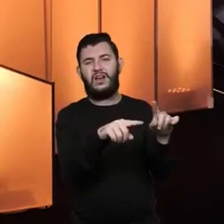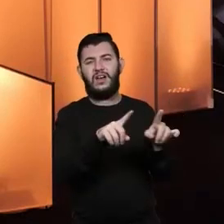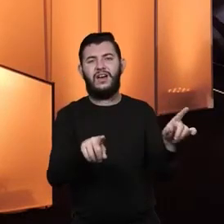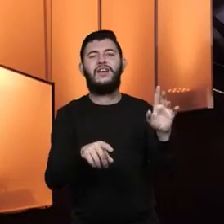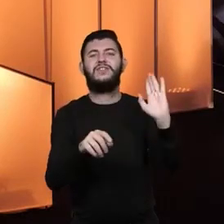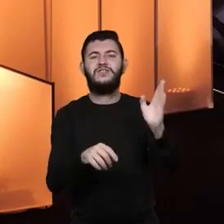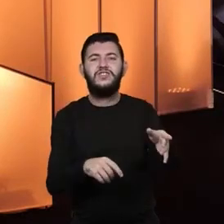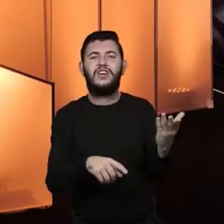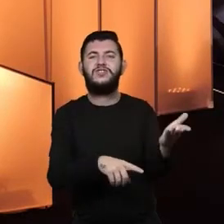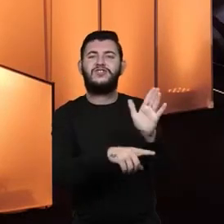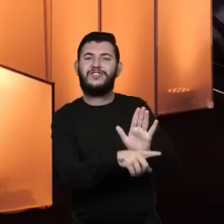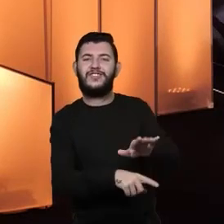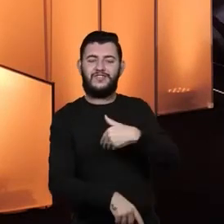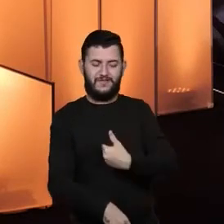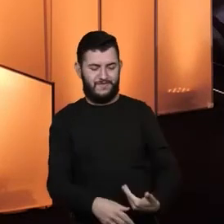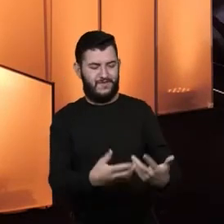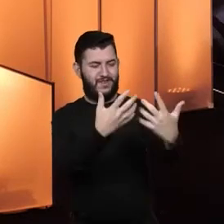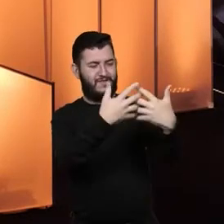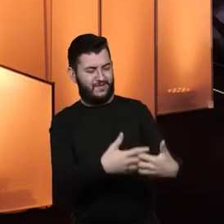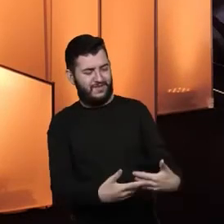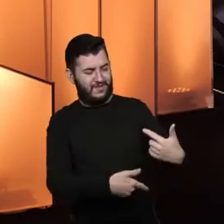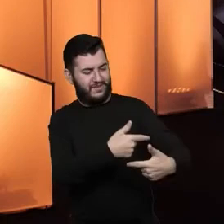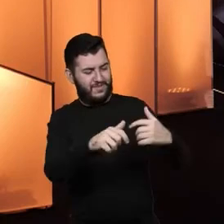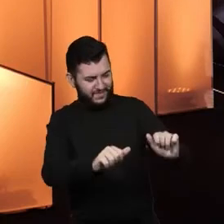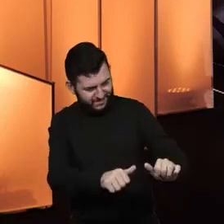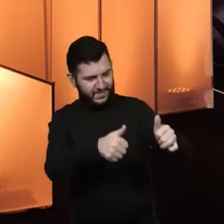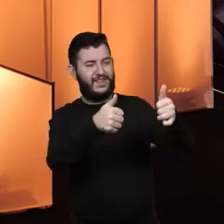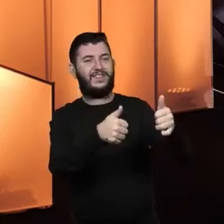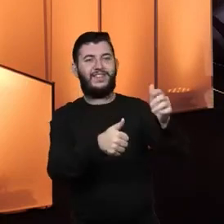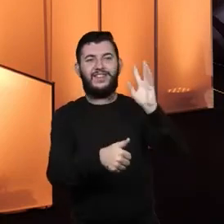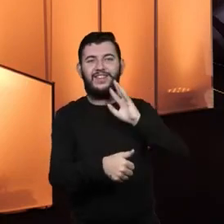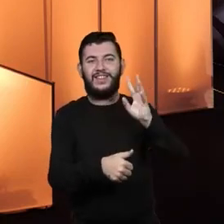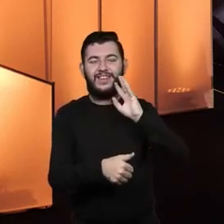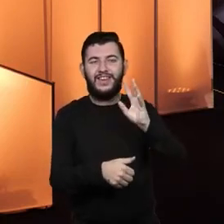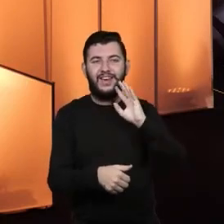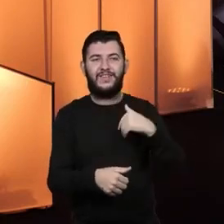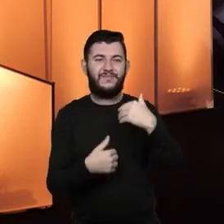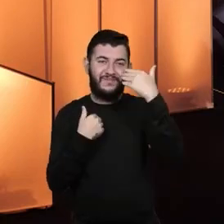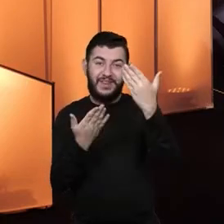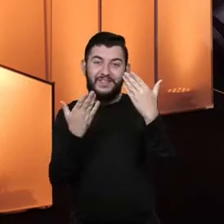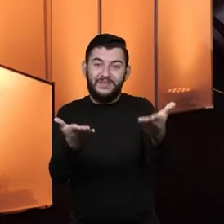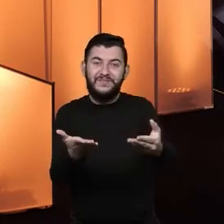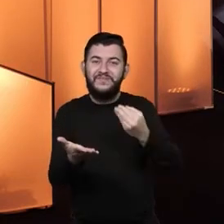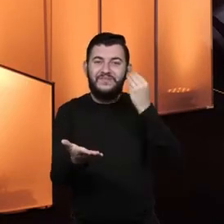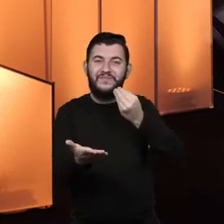funcionar melhor, né? É muito inspirador e muito bacana. Obrigada por compartilhar com a gente essa experiência.